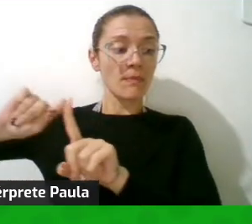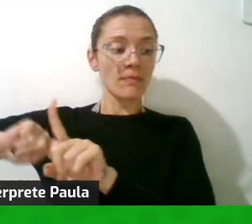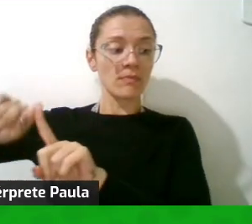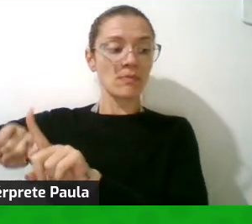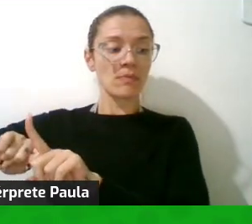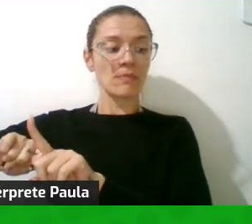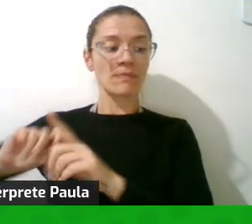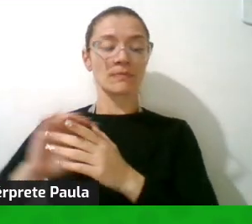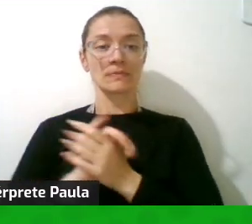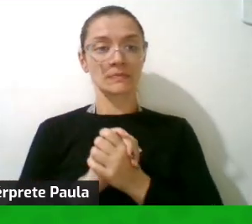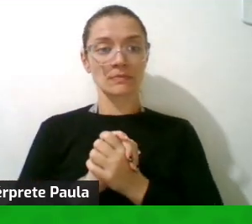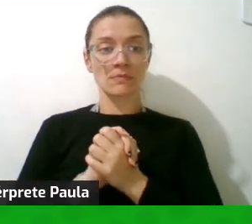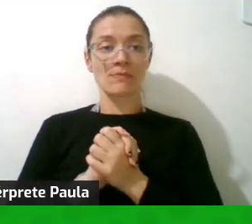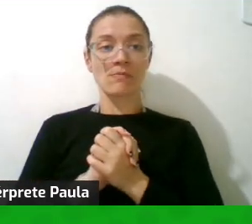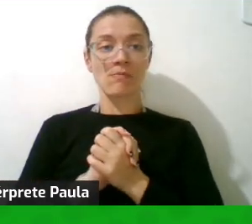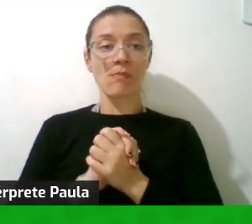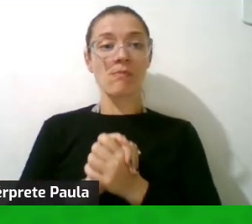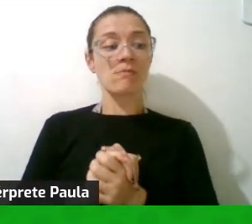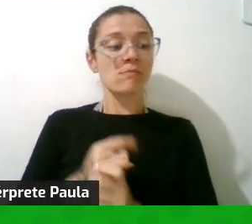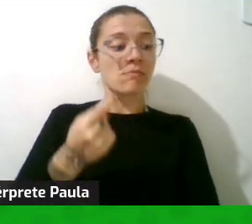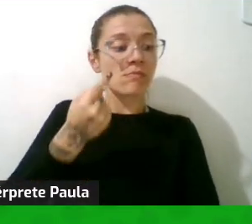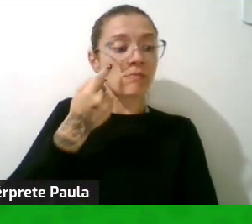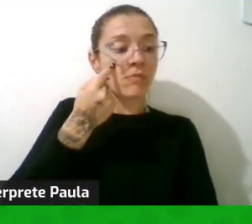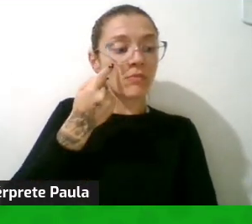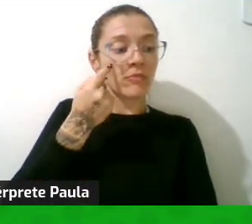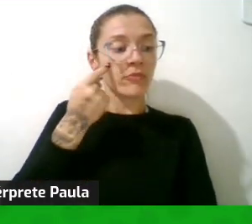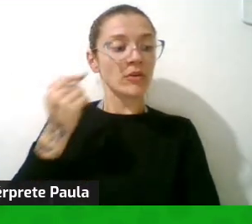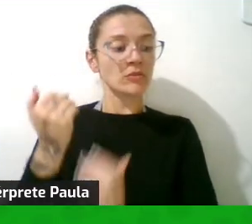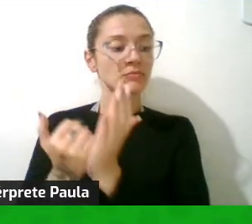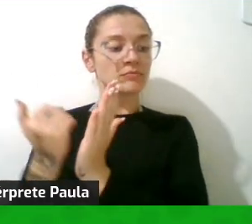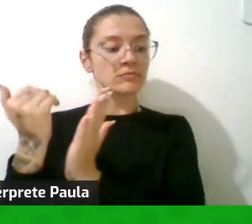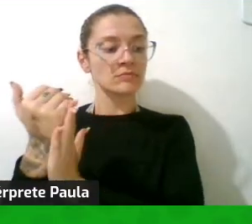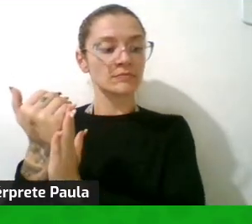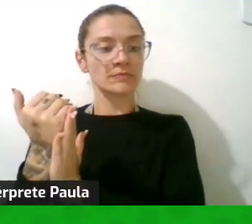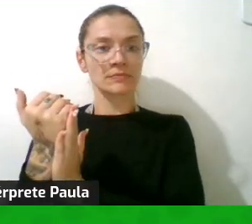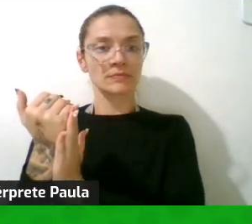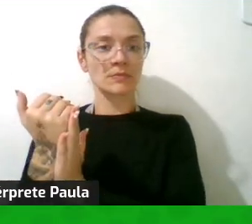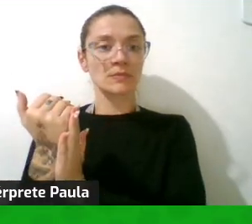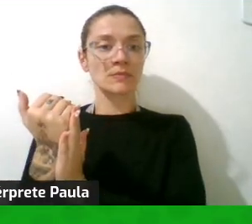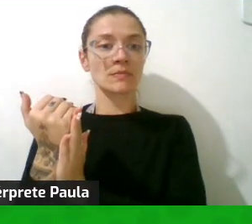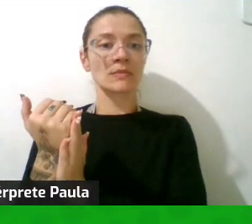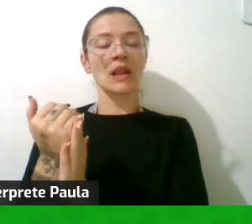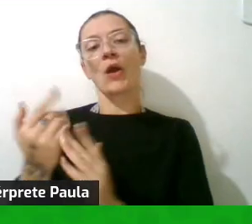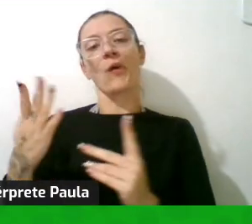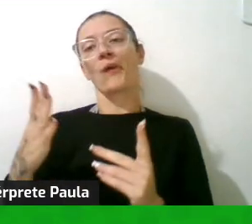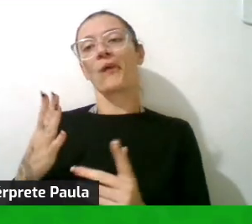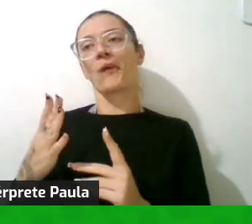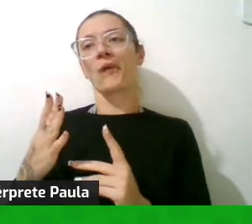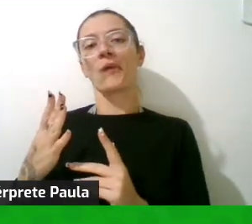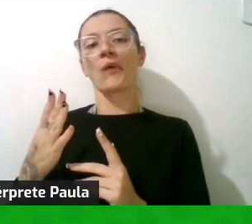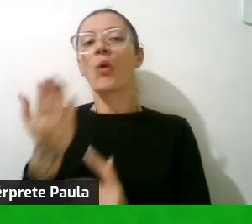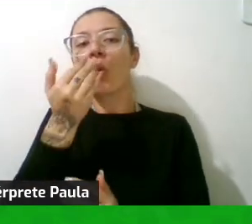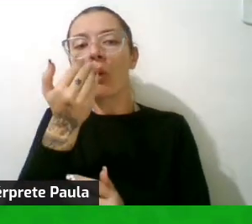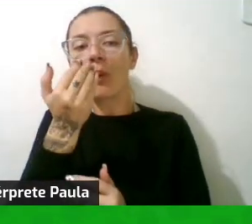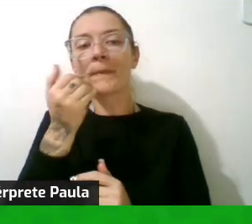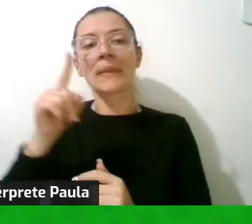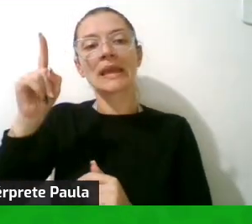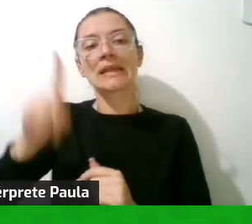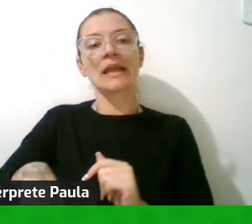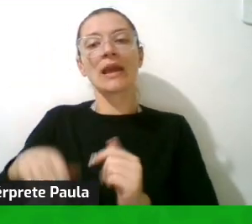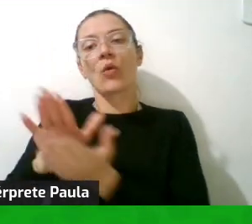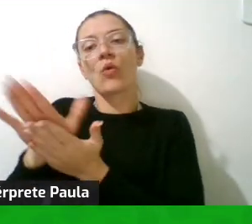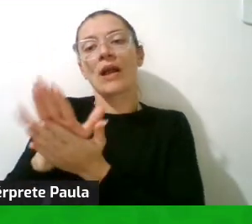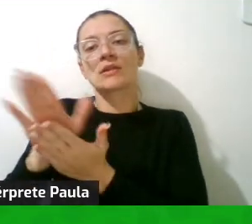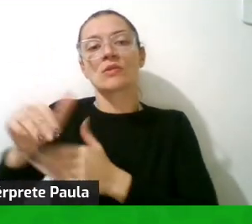meu pessoal, coloco lá e vejo, meu gasto maior está ali, o grande vilão, o iFood. Ou então aqui, né,